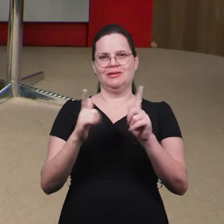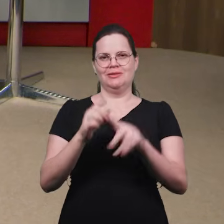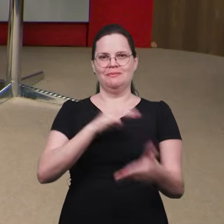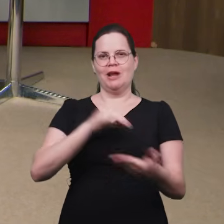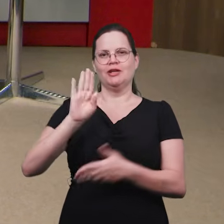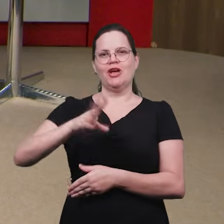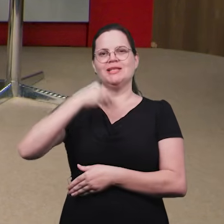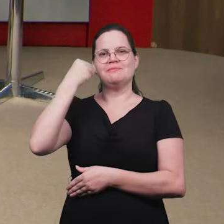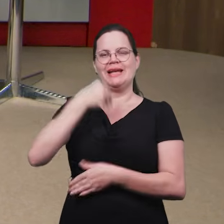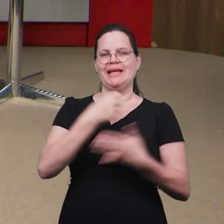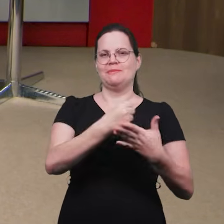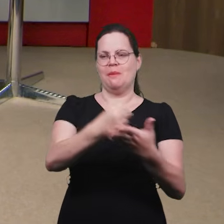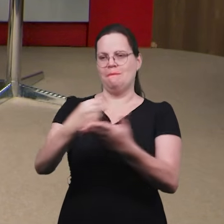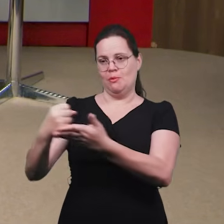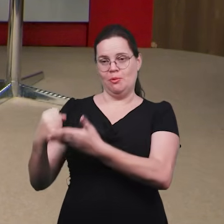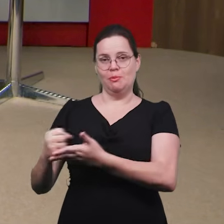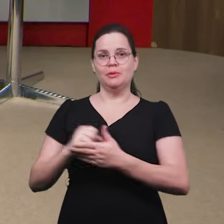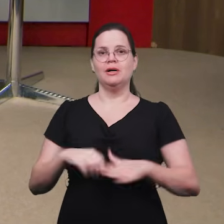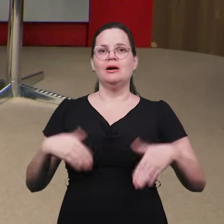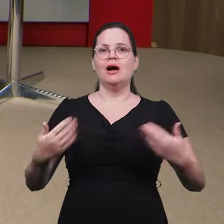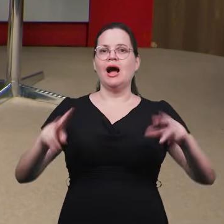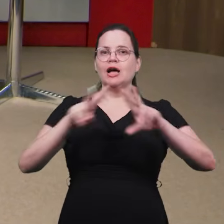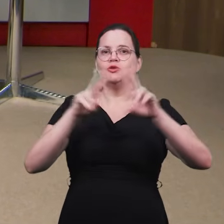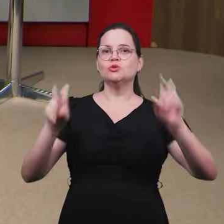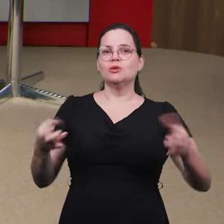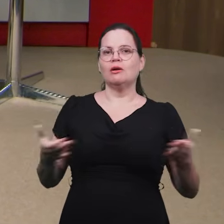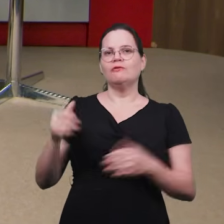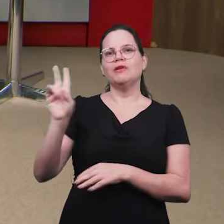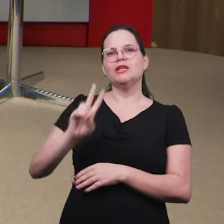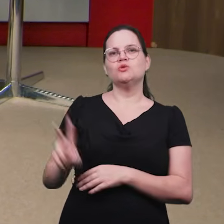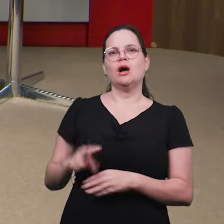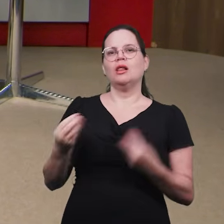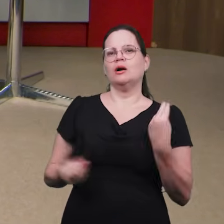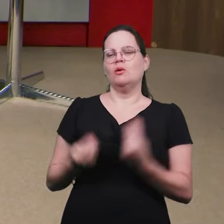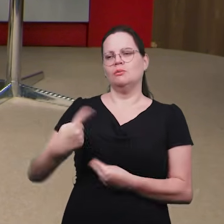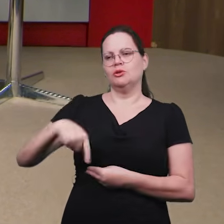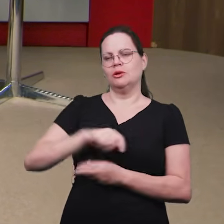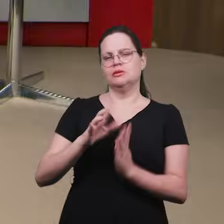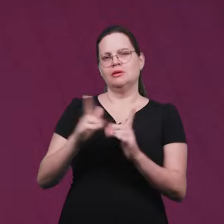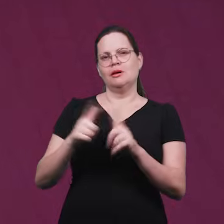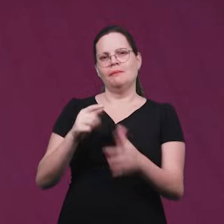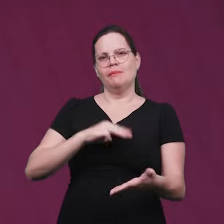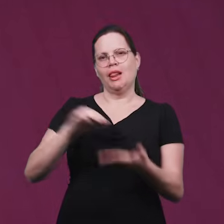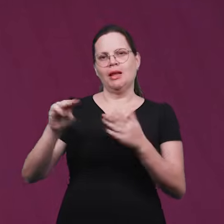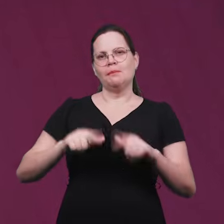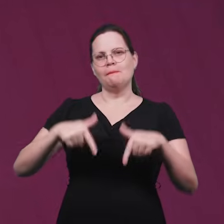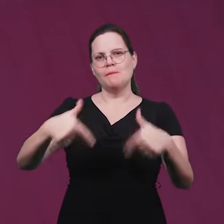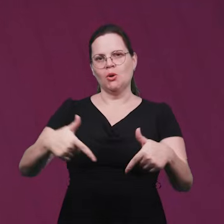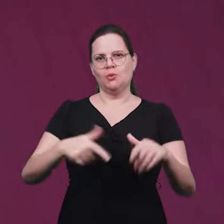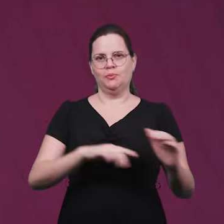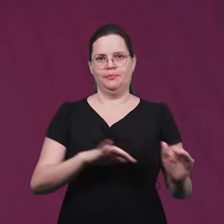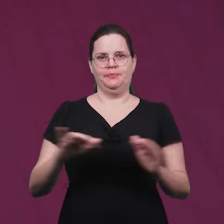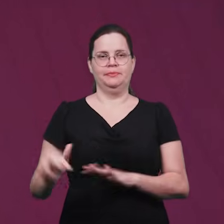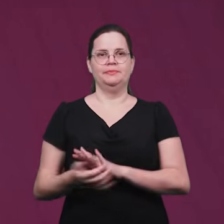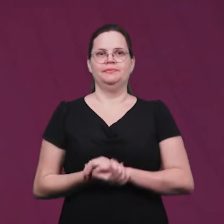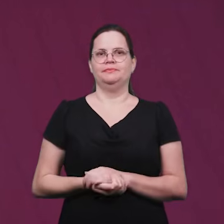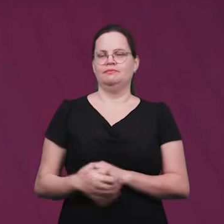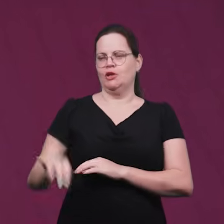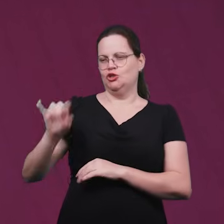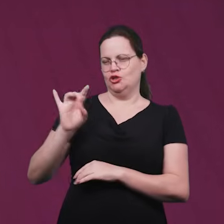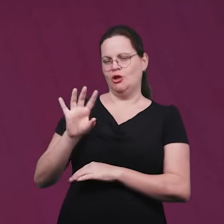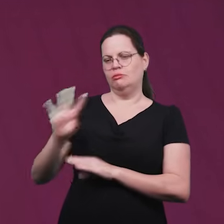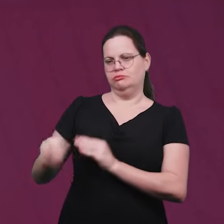Missão Internacional nesse momento referente ao incidente na Venezuela? Bem,